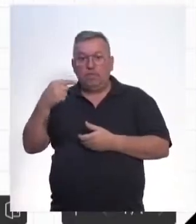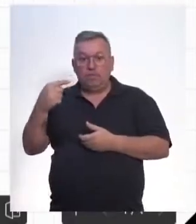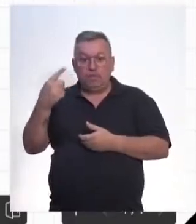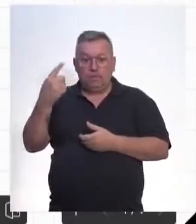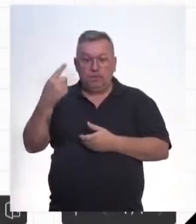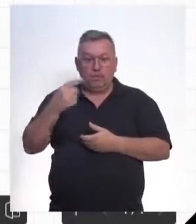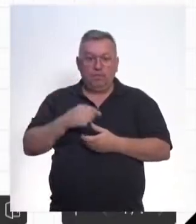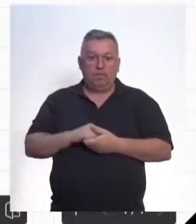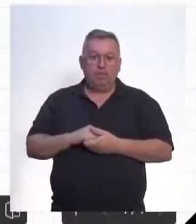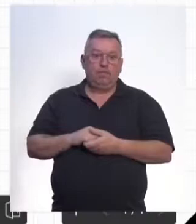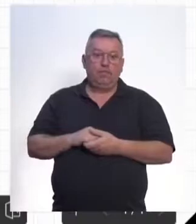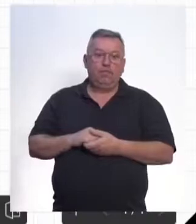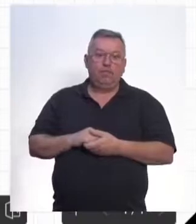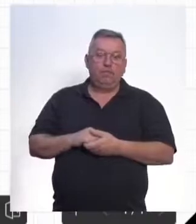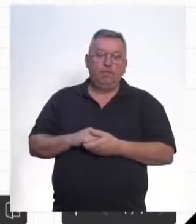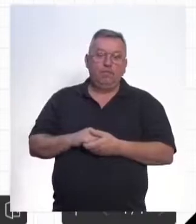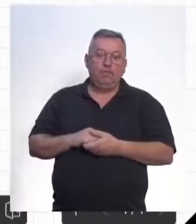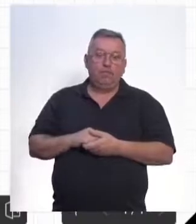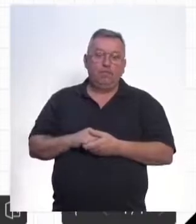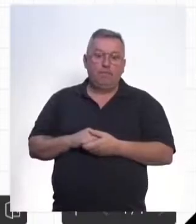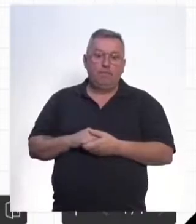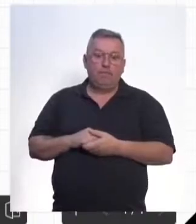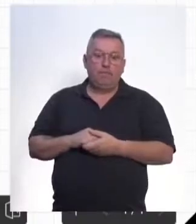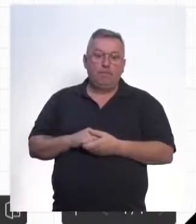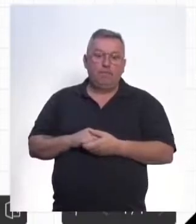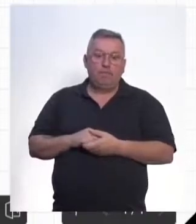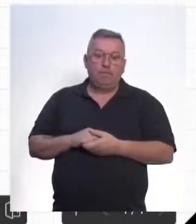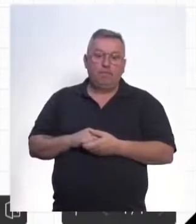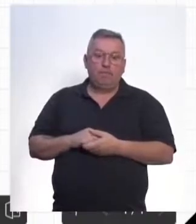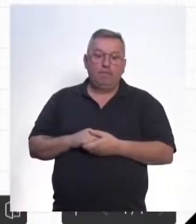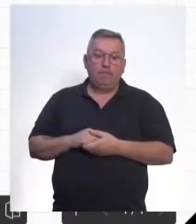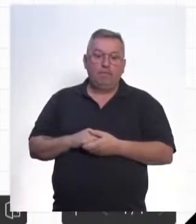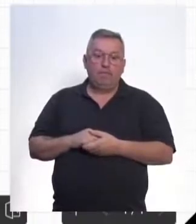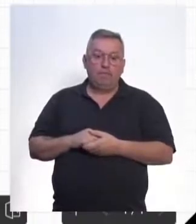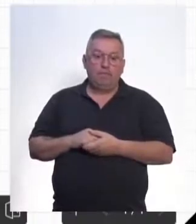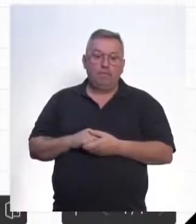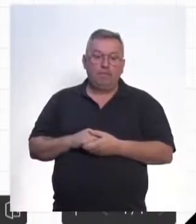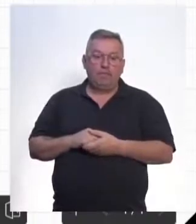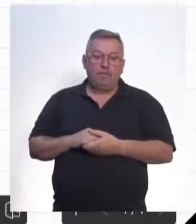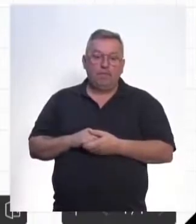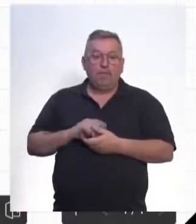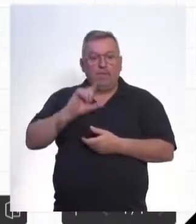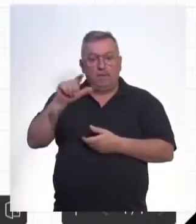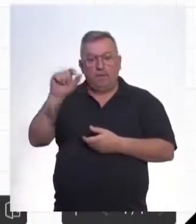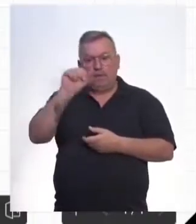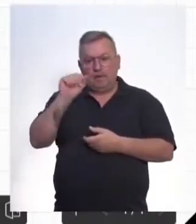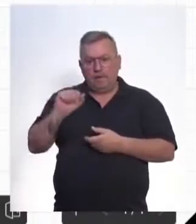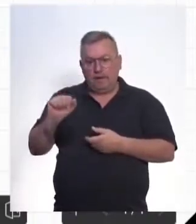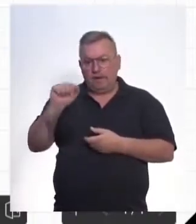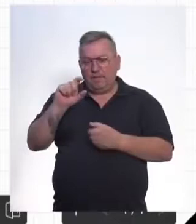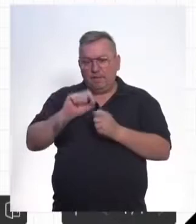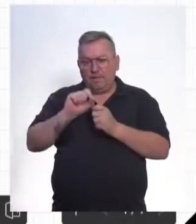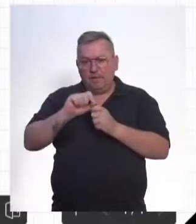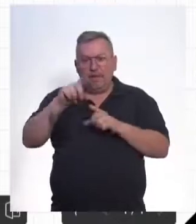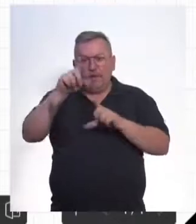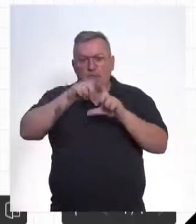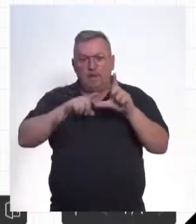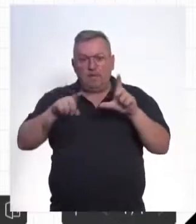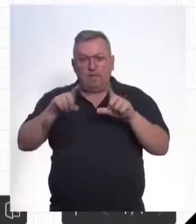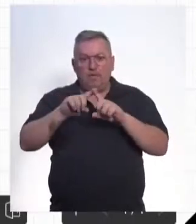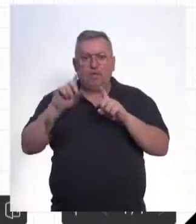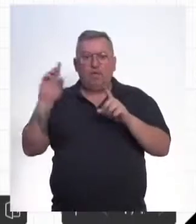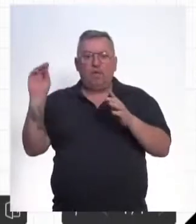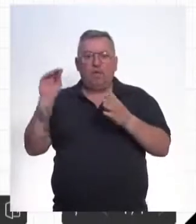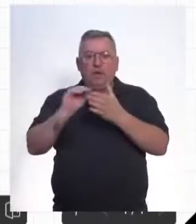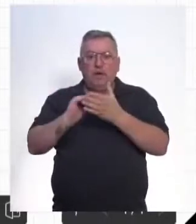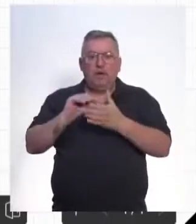a menos 1. Fechou. Lógico que eu sei que depois eu vou ter que apagar isso daqui para poder fazer o gráfico. Vou